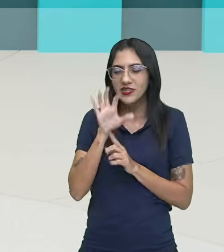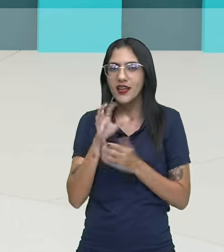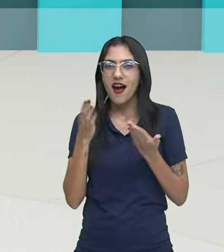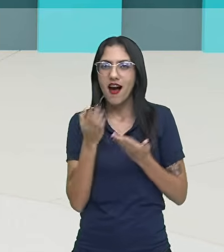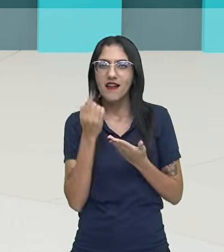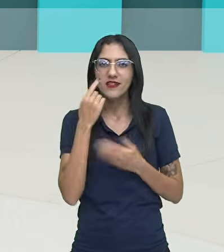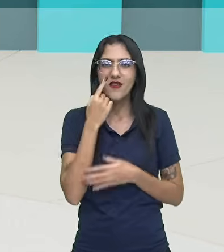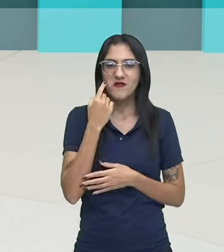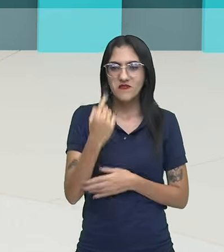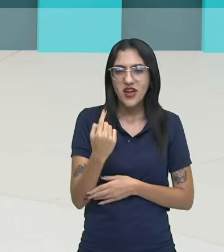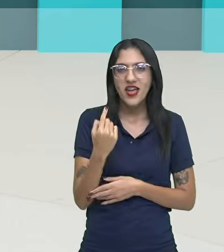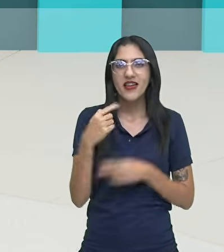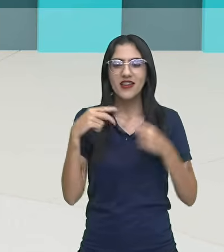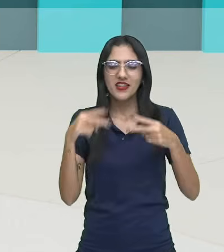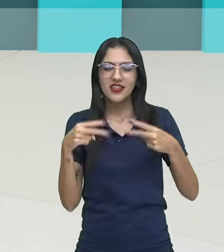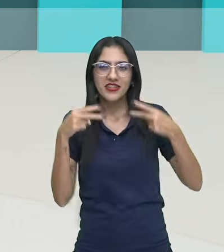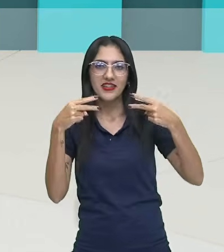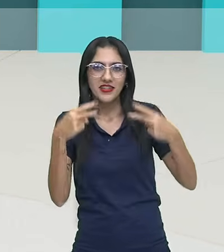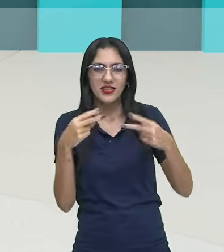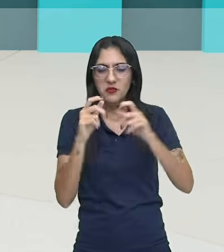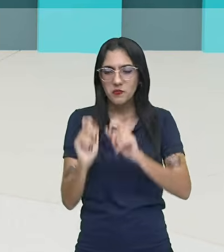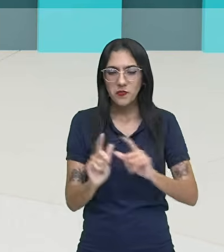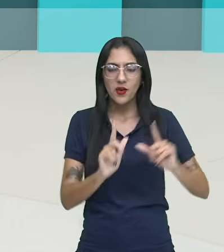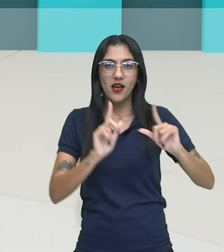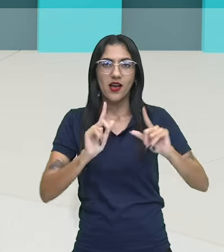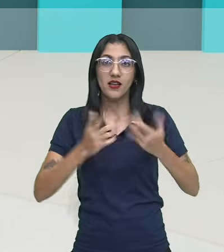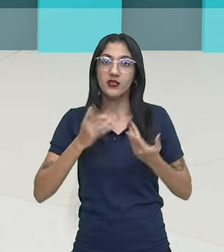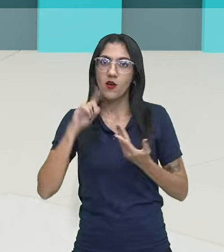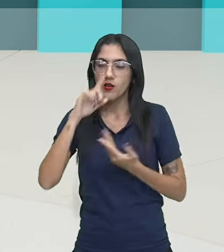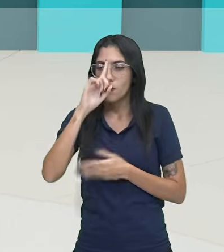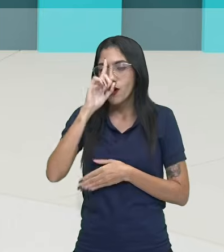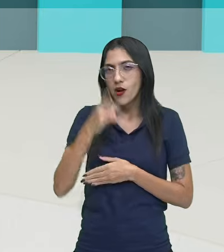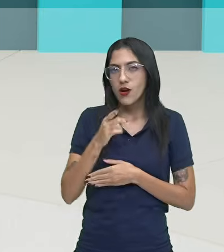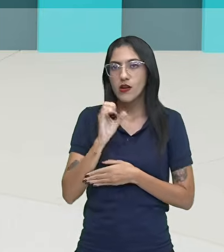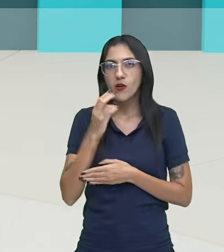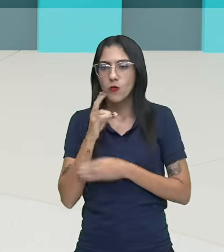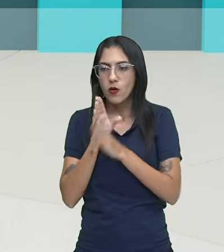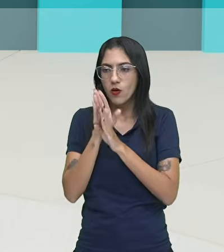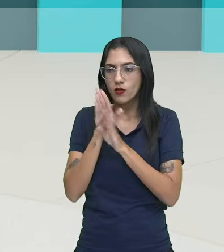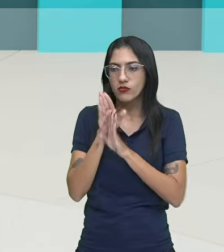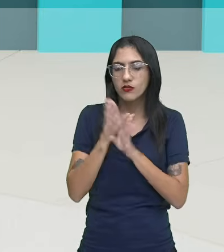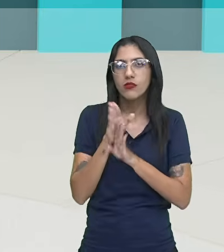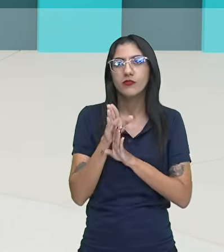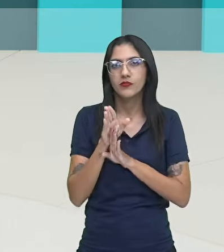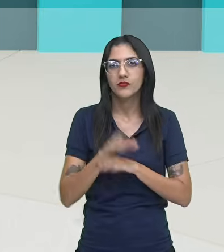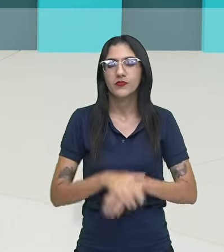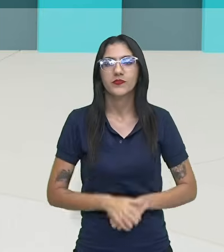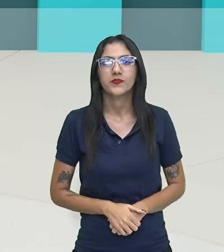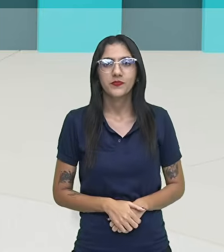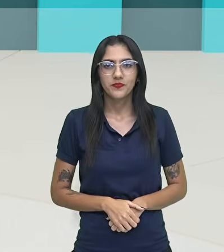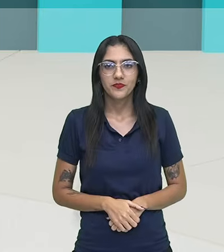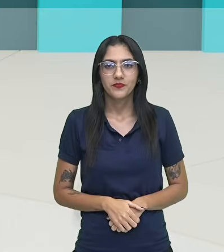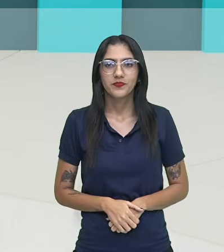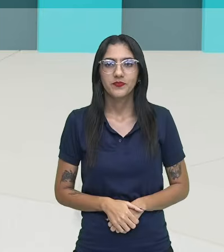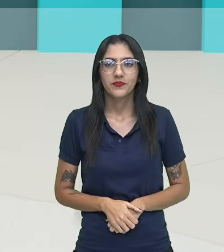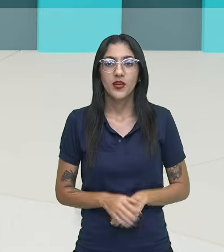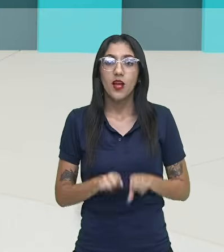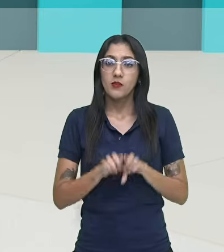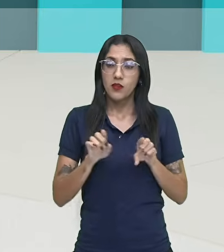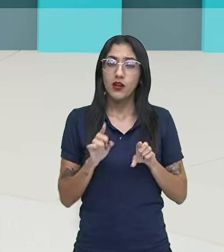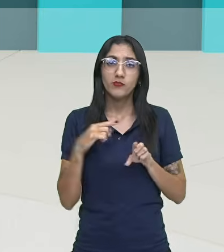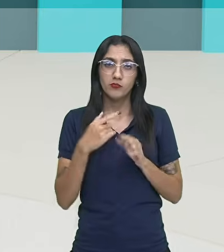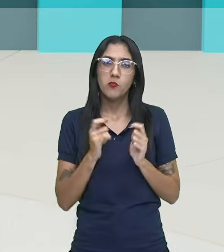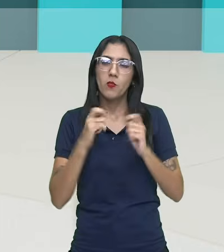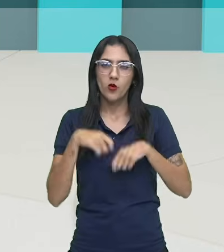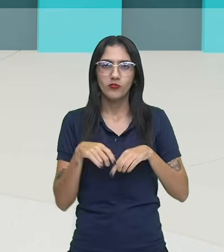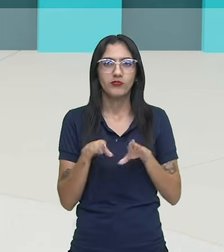o link, clica aqui, clica ali. Ele está dando ali uma ordem, uma orientação, uma injunção. Claro que nós podemos também ter